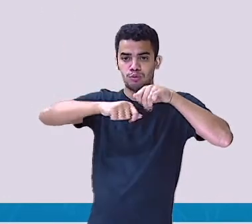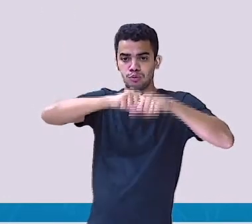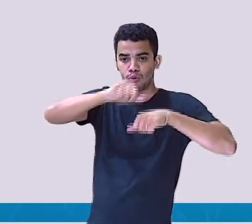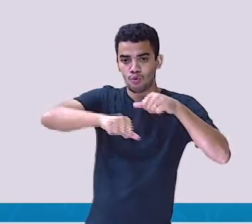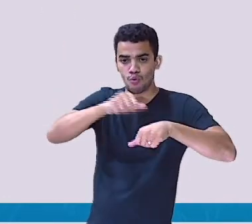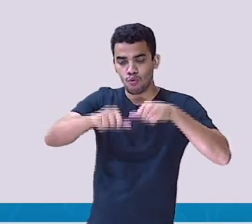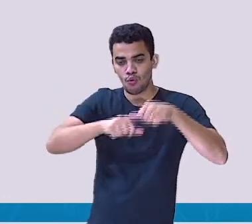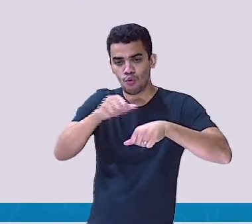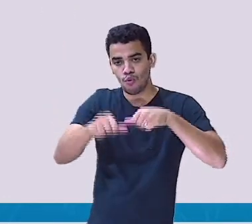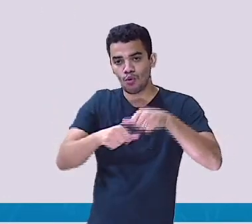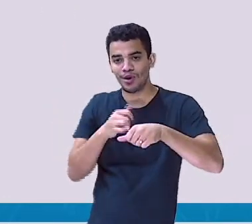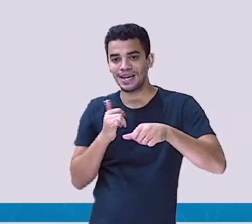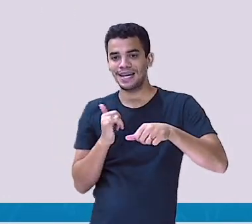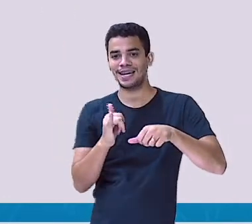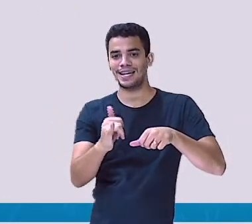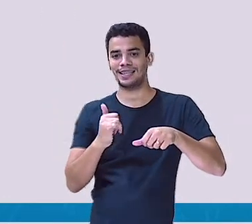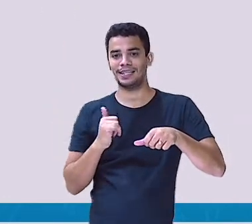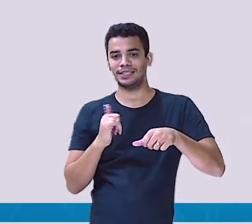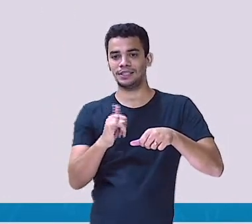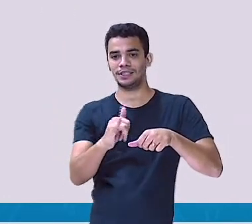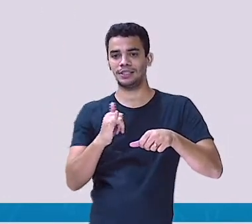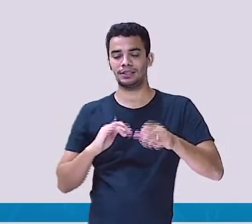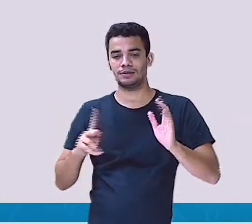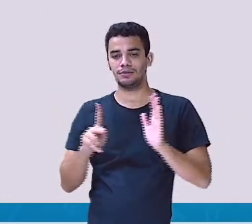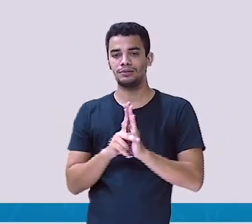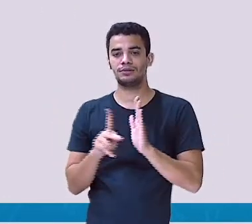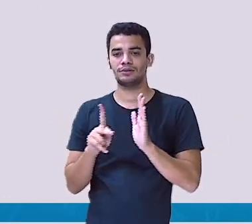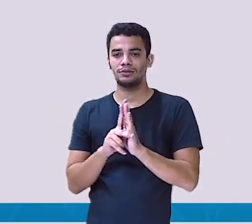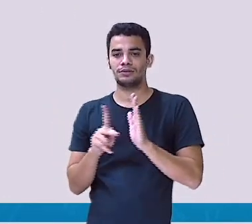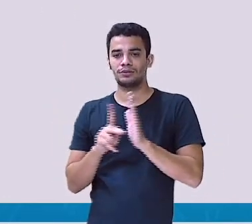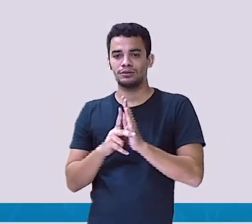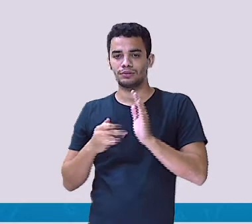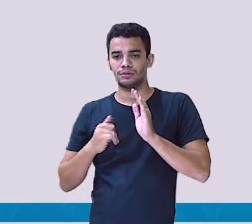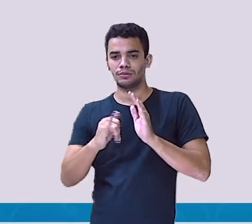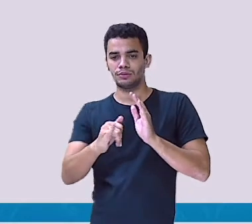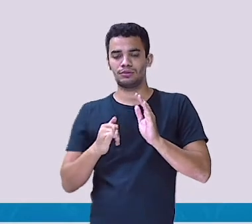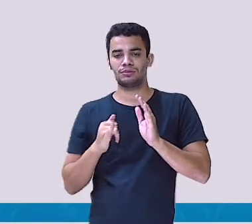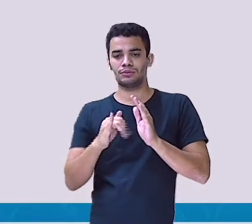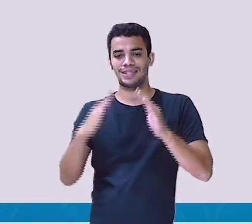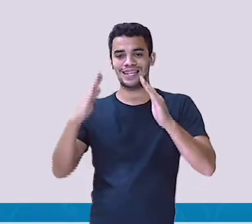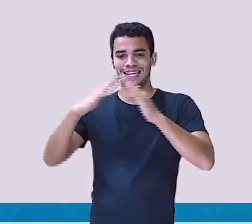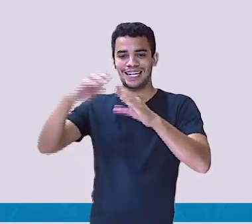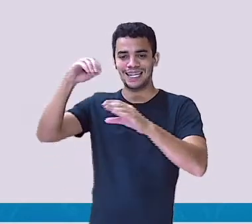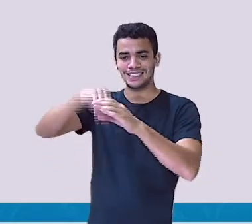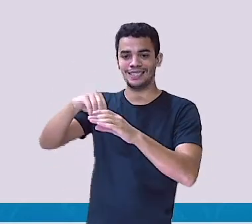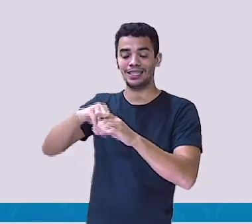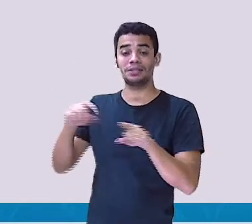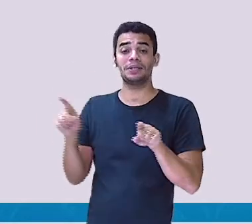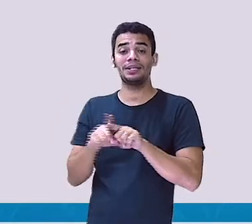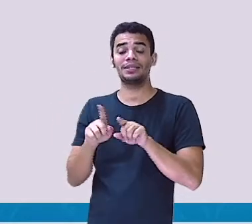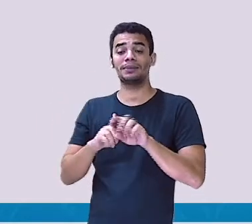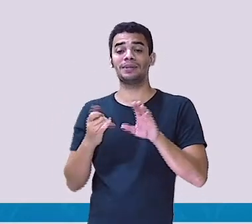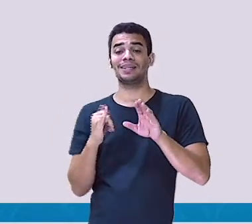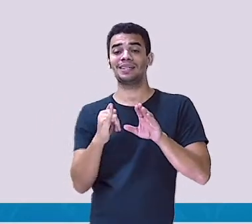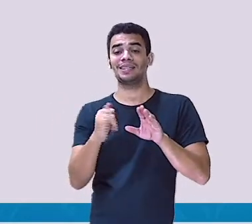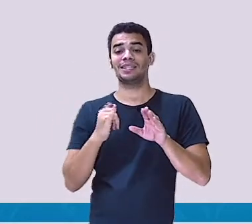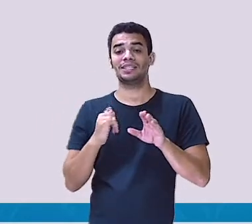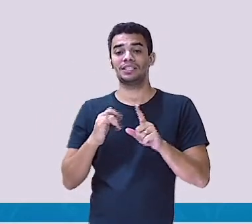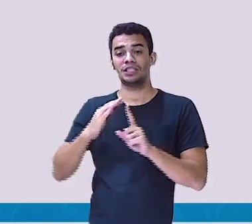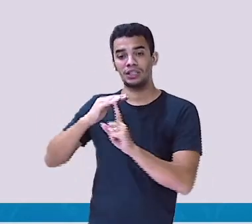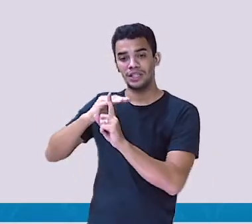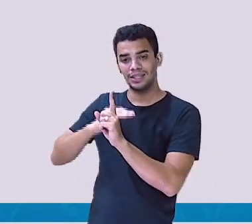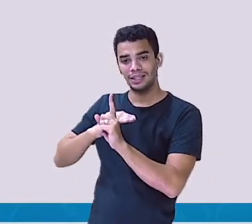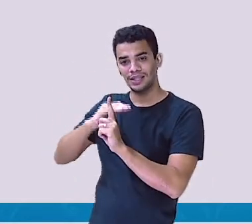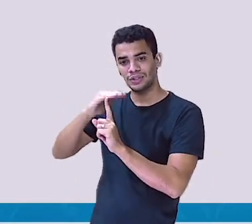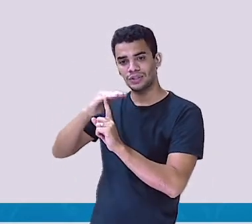energia térmica. Então, a gente tem aí essas placas de energia solar, muitas empresas, inclusive, têm prestado